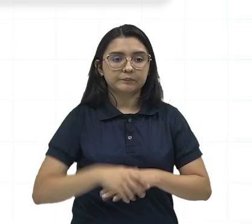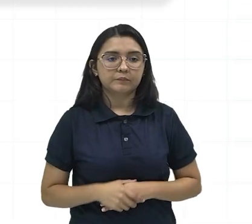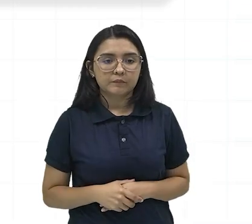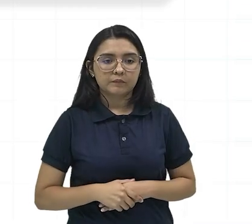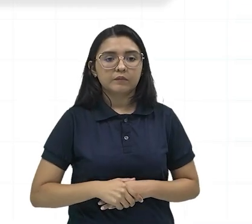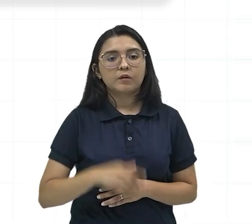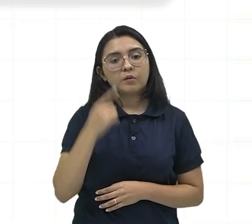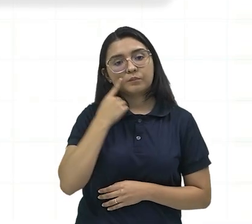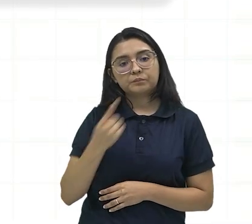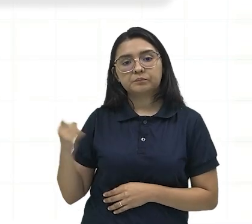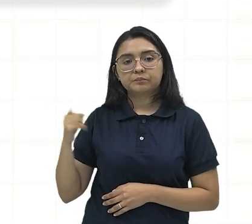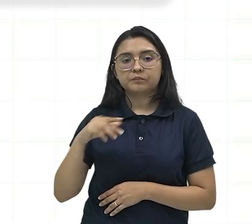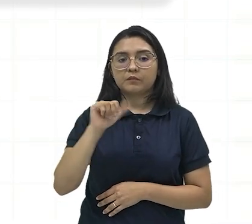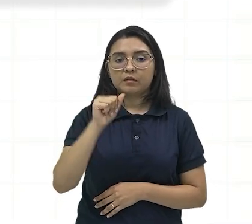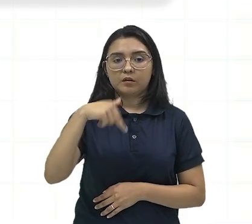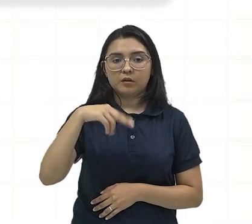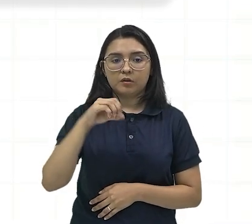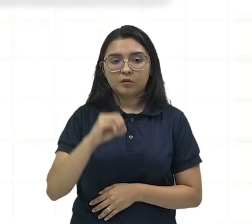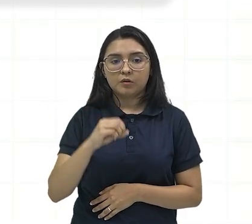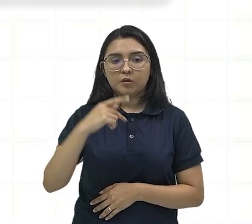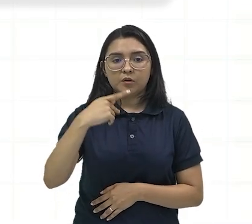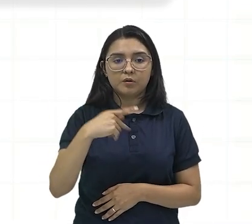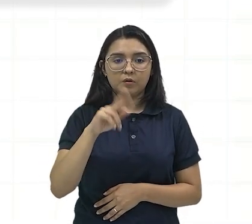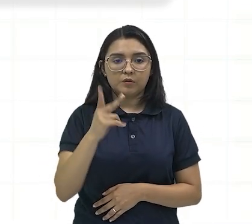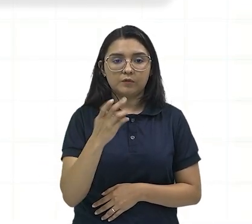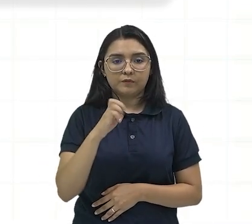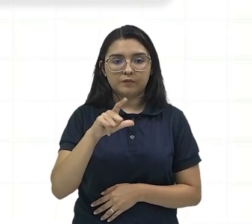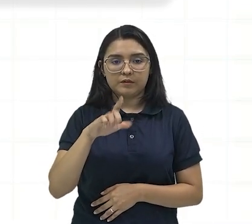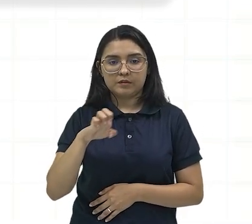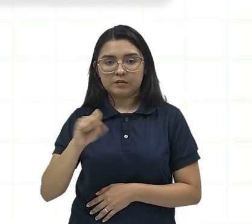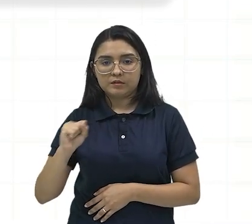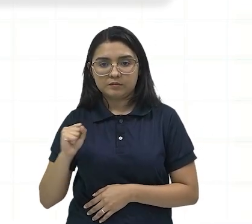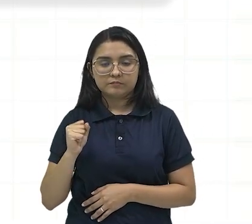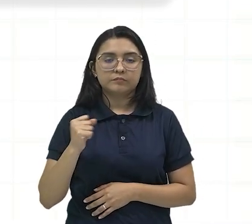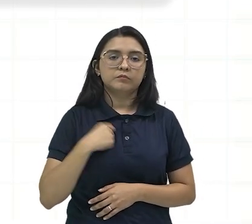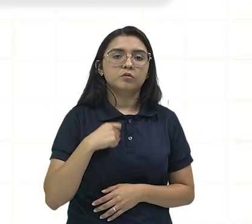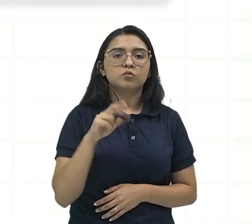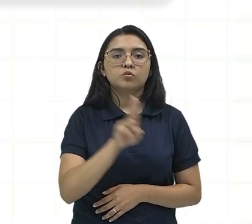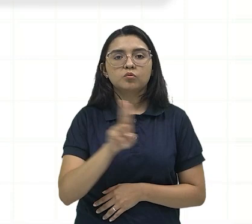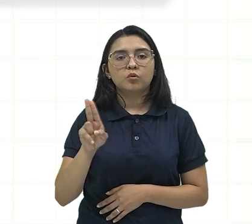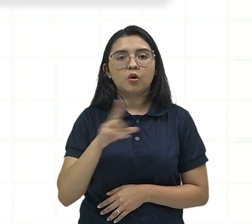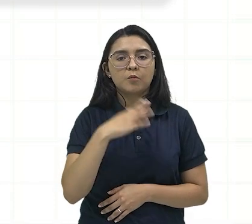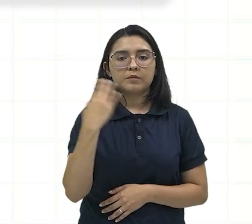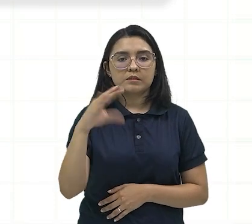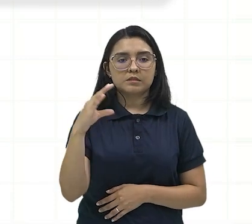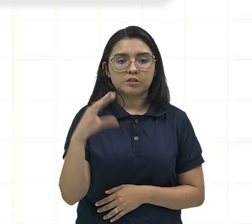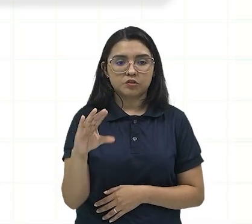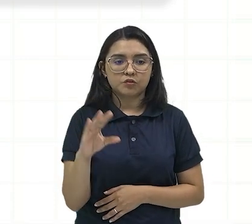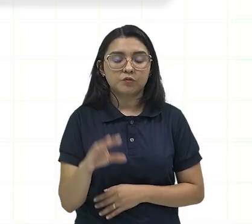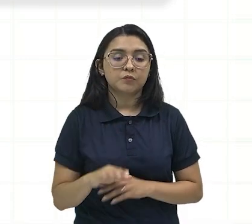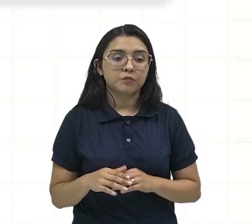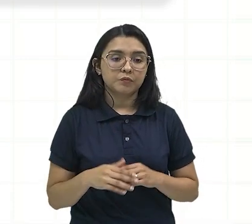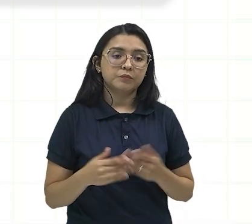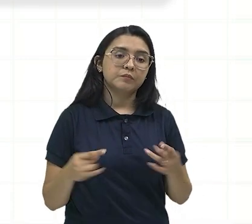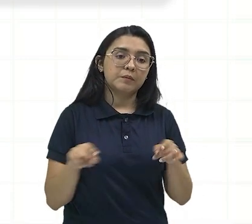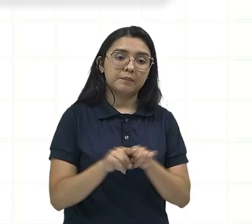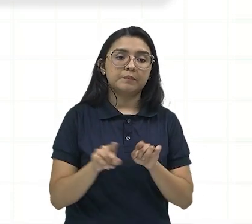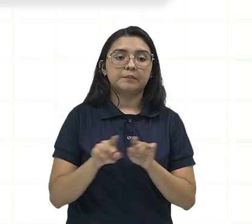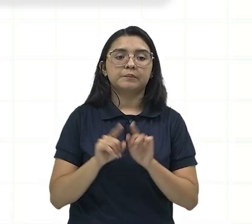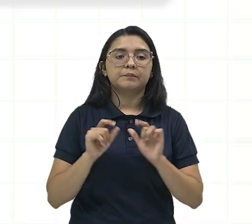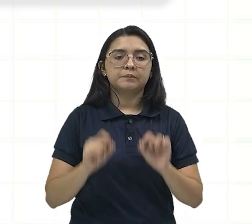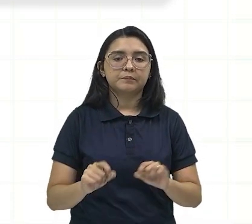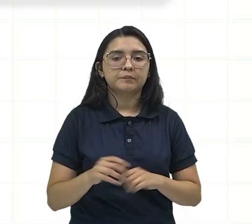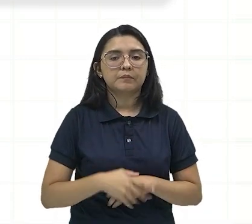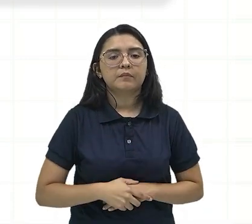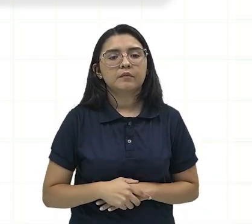anófeles. Olha aqui, ó, que vocês viram do nome científico, aqui apenas está representado o gênero. E dentro do